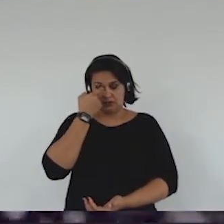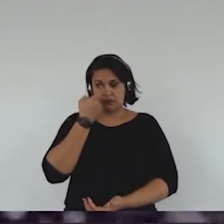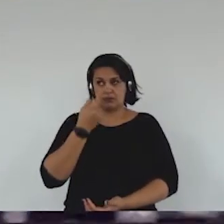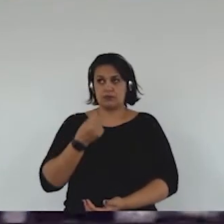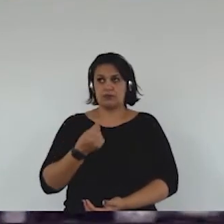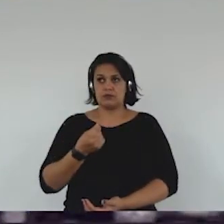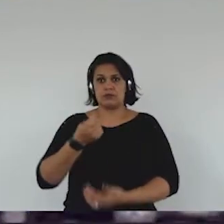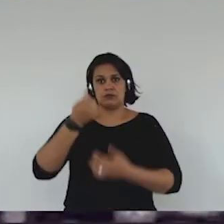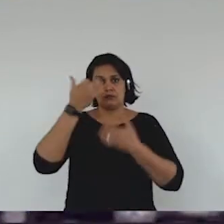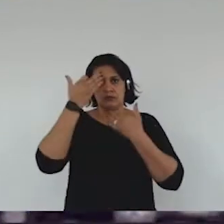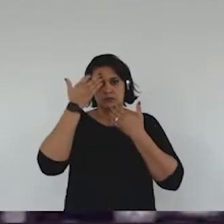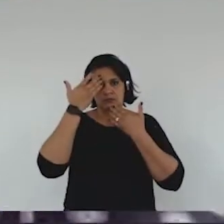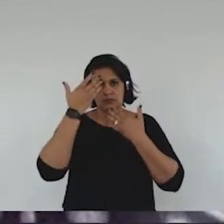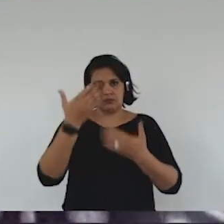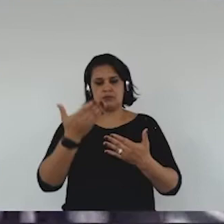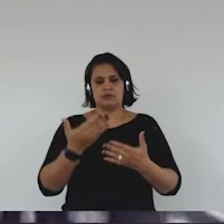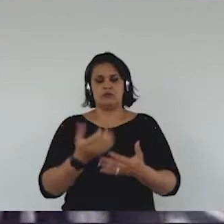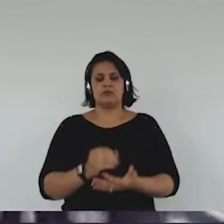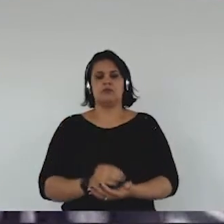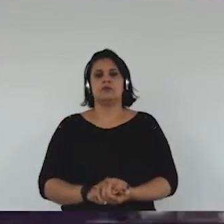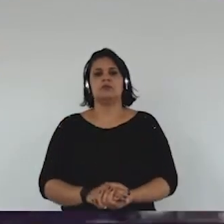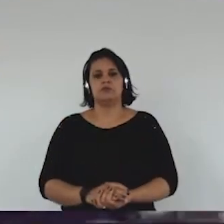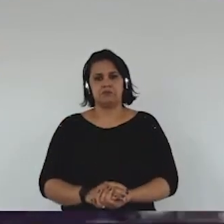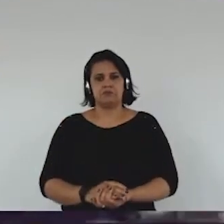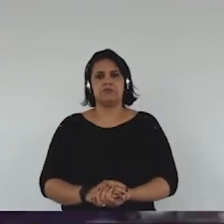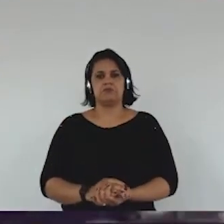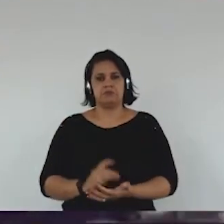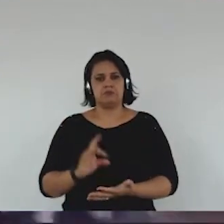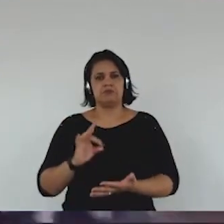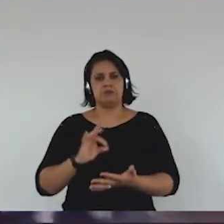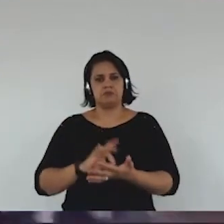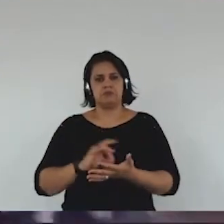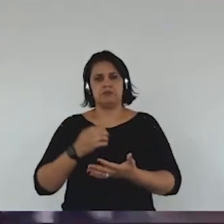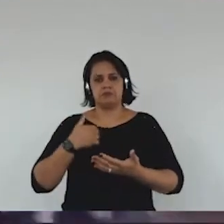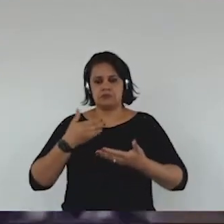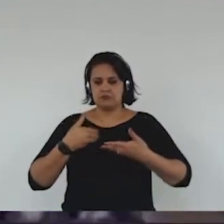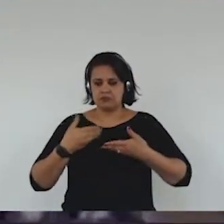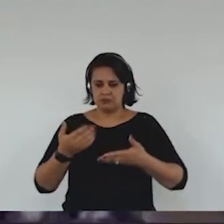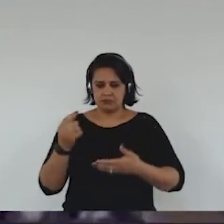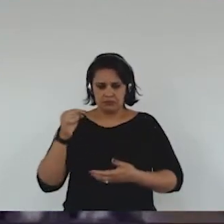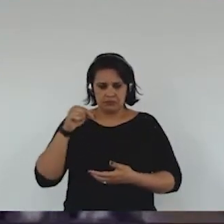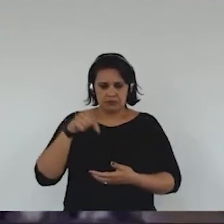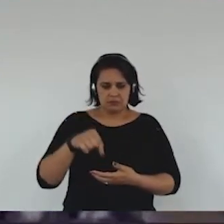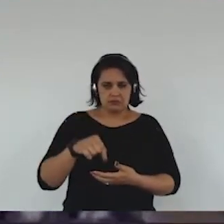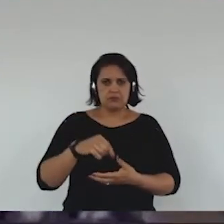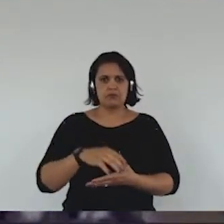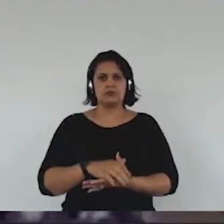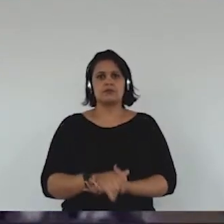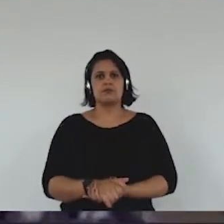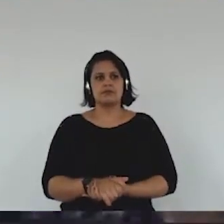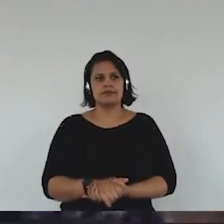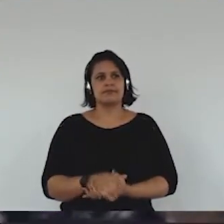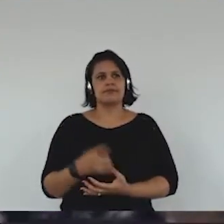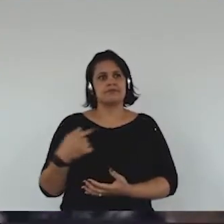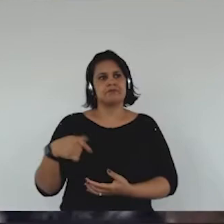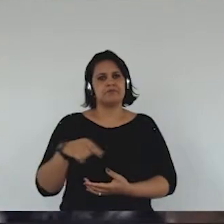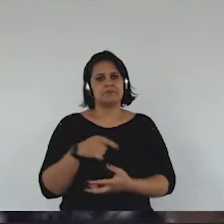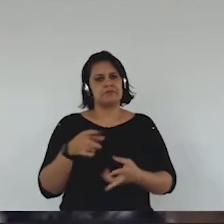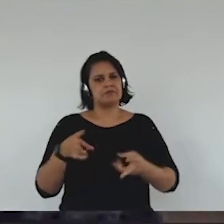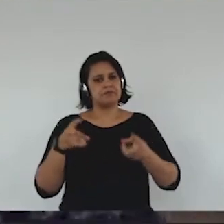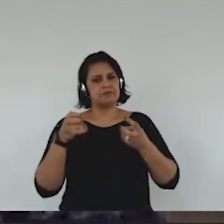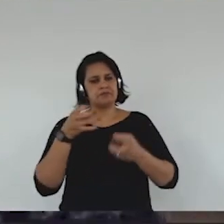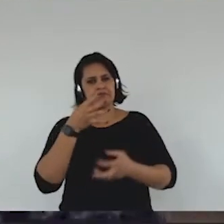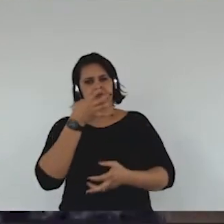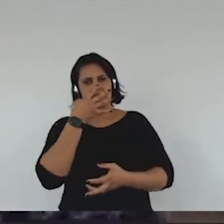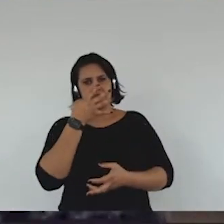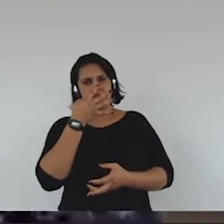OAB. Estamos todos muito impressionados com a capilaridade, né,